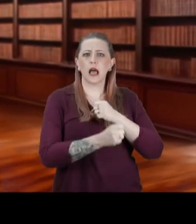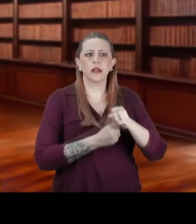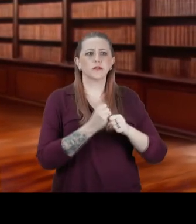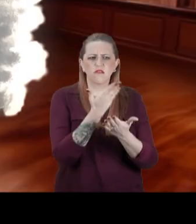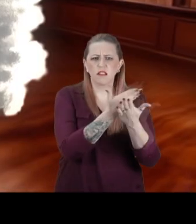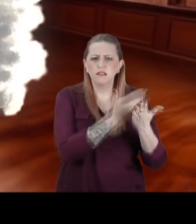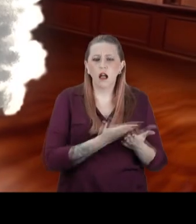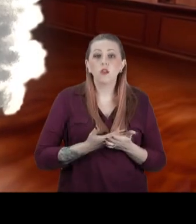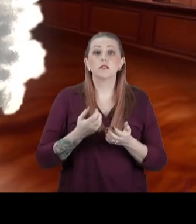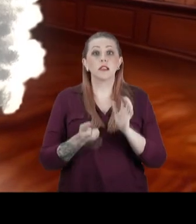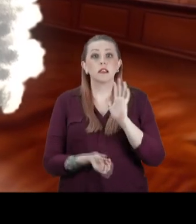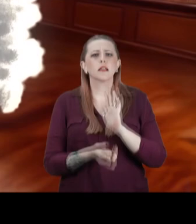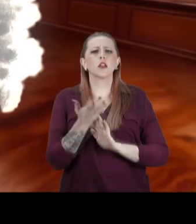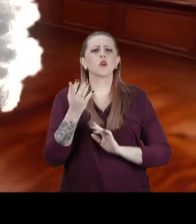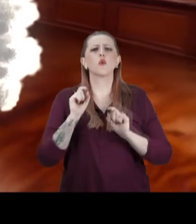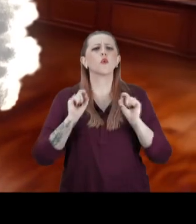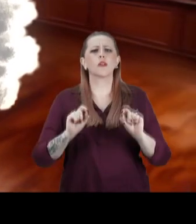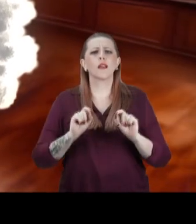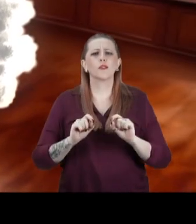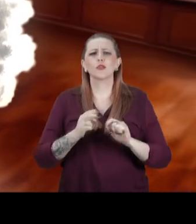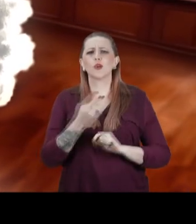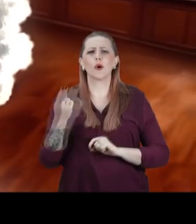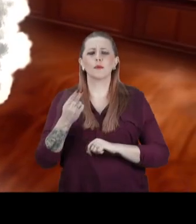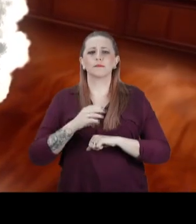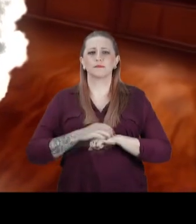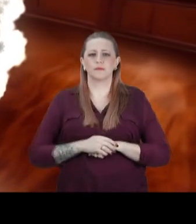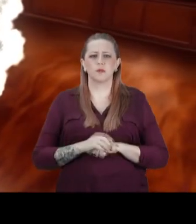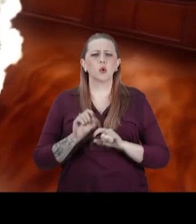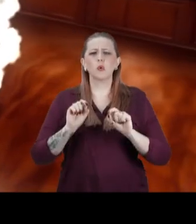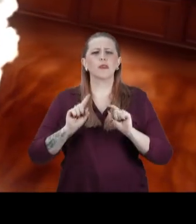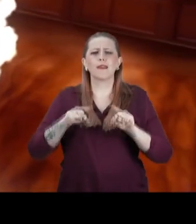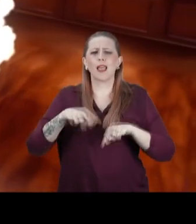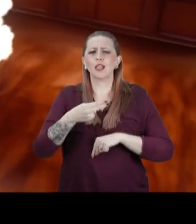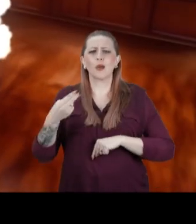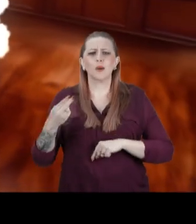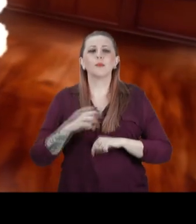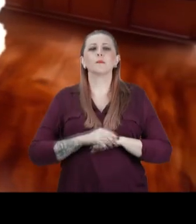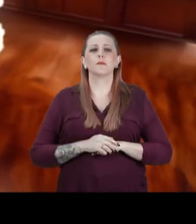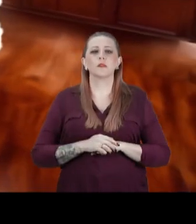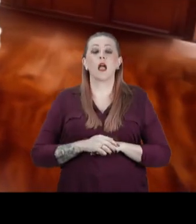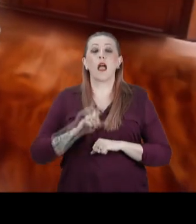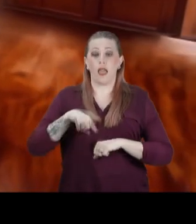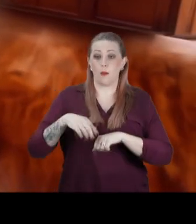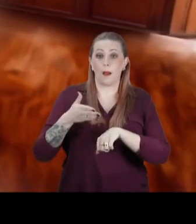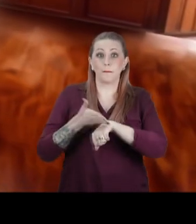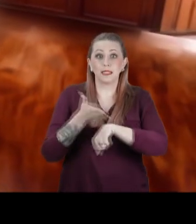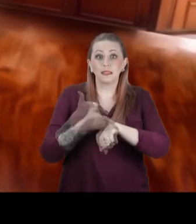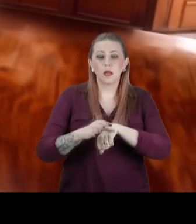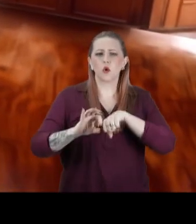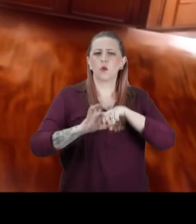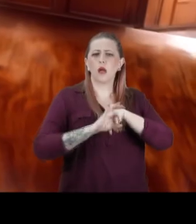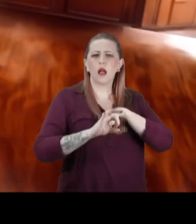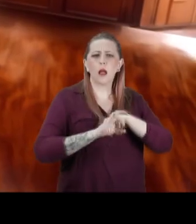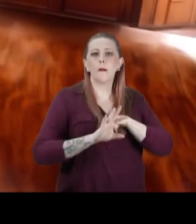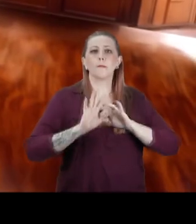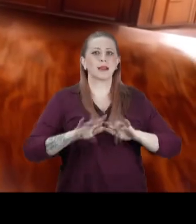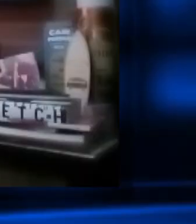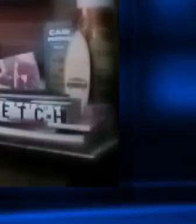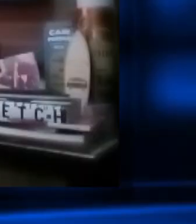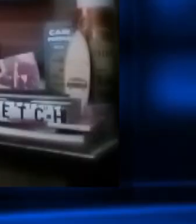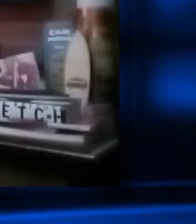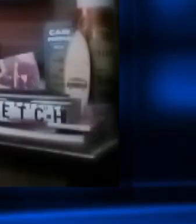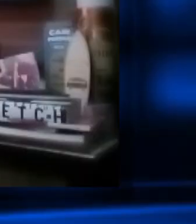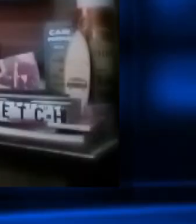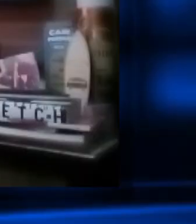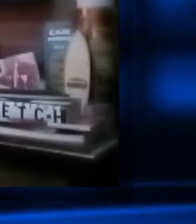as ilustrações do documentário foram feitas pelo quadrinista Isaac dos Santos para ele o trabalho foi um grande